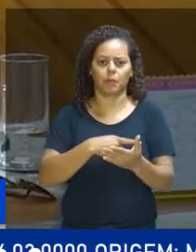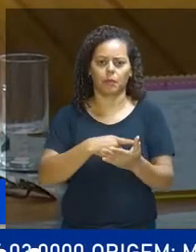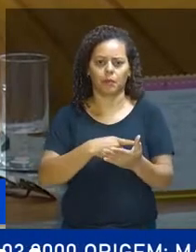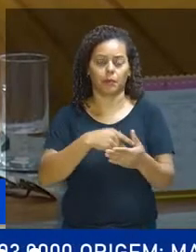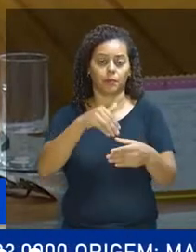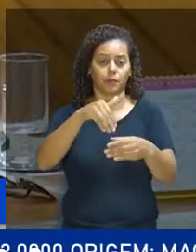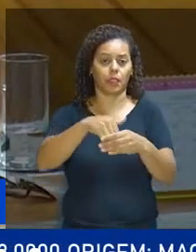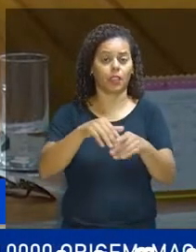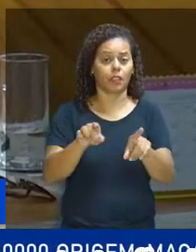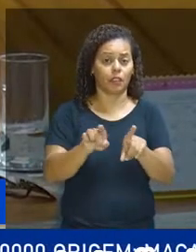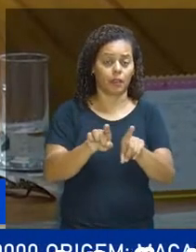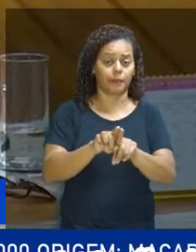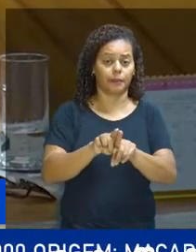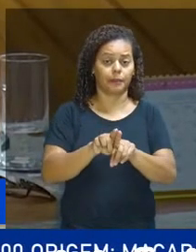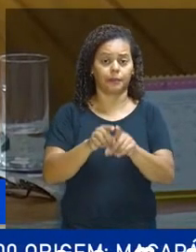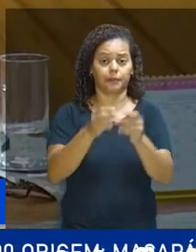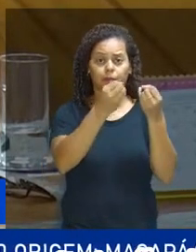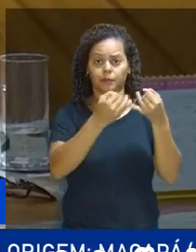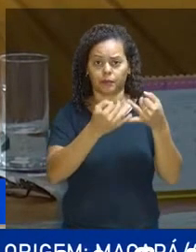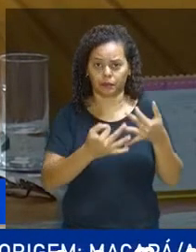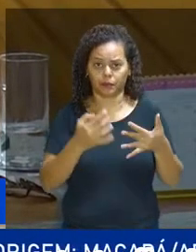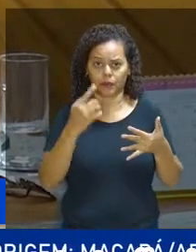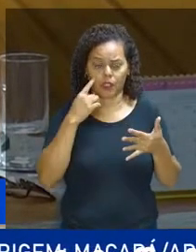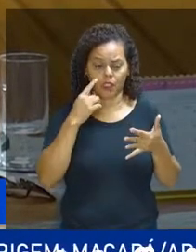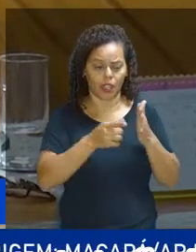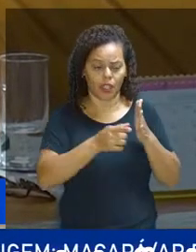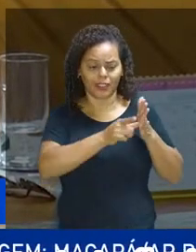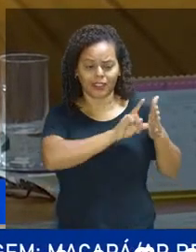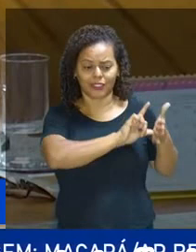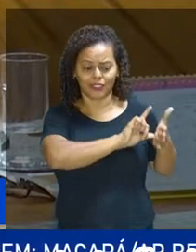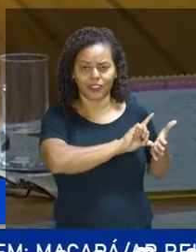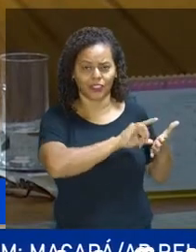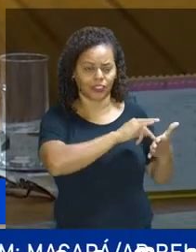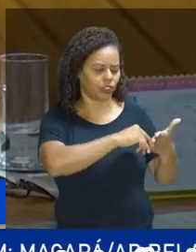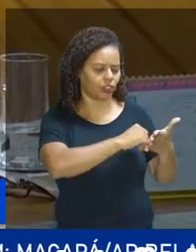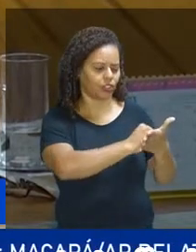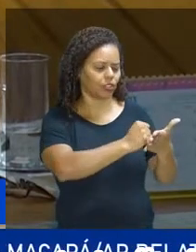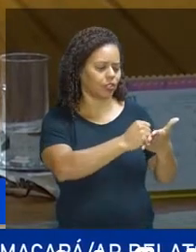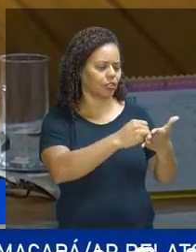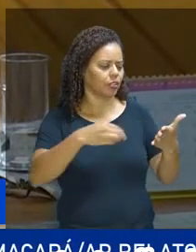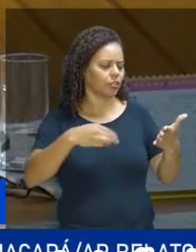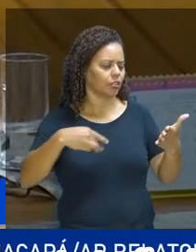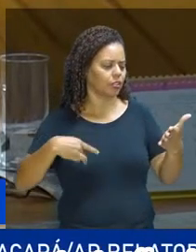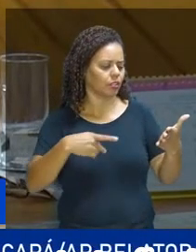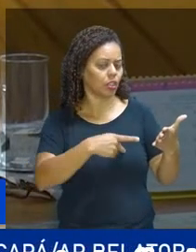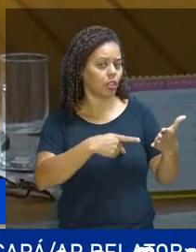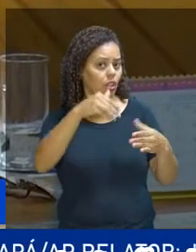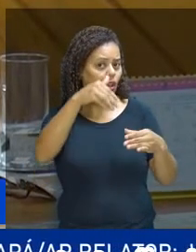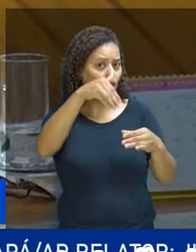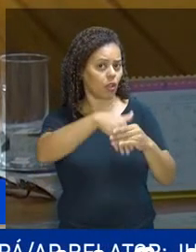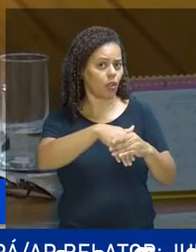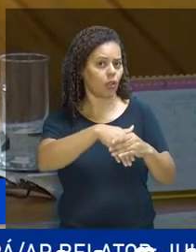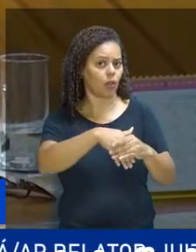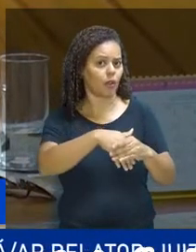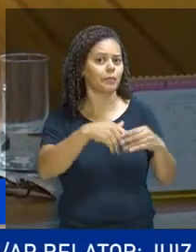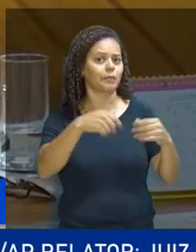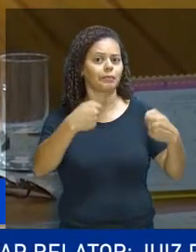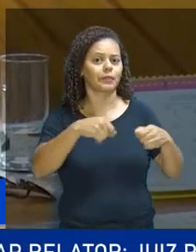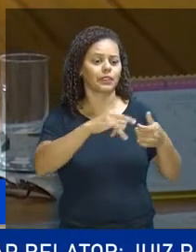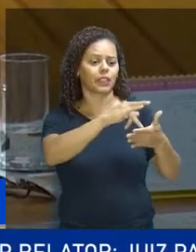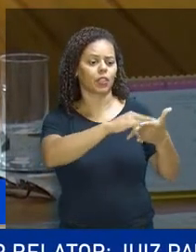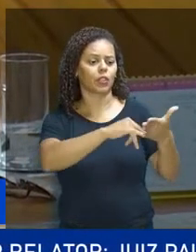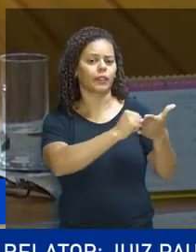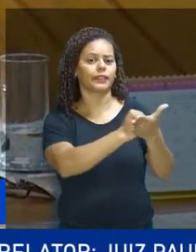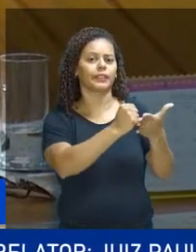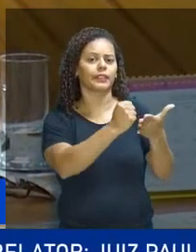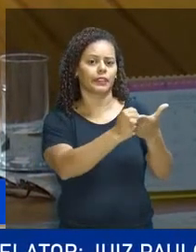alega ainda uma premissa equivocada do Ministério Público relacionado com a contratação dos